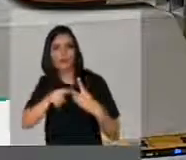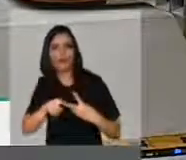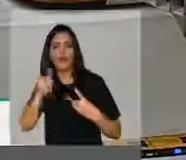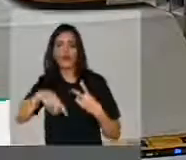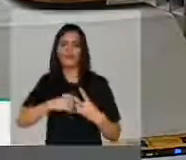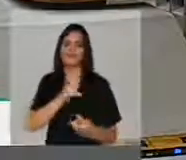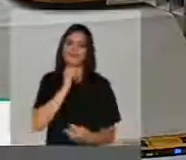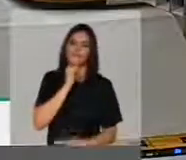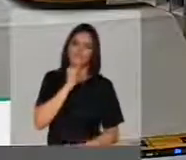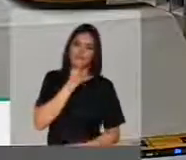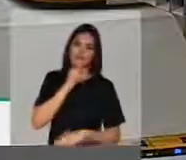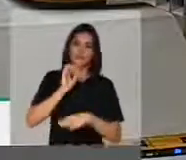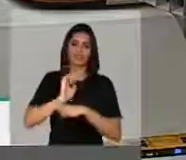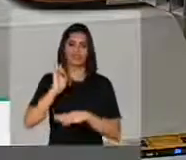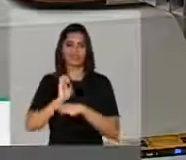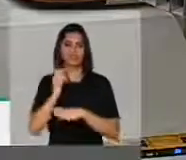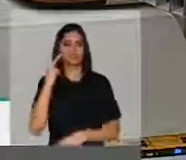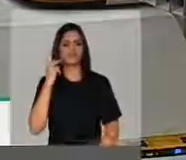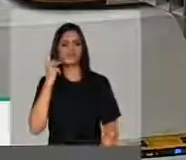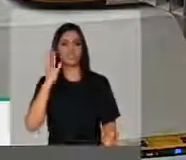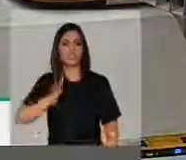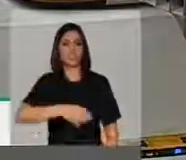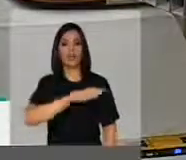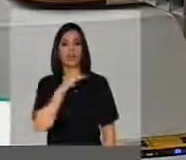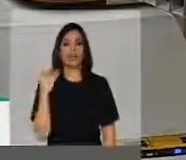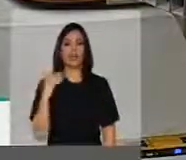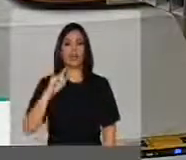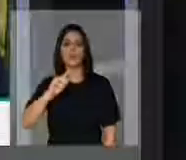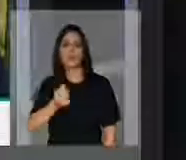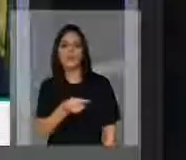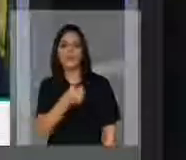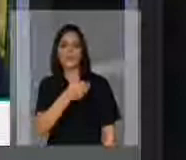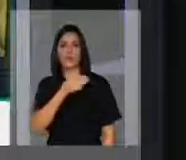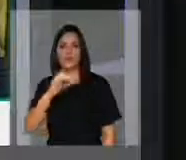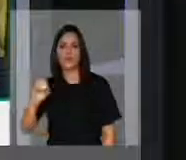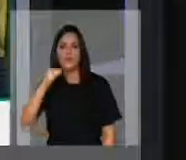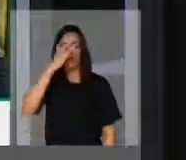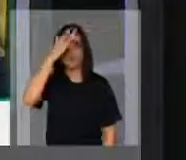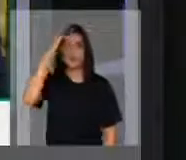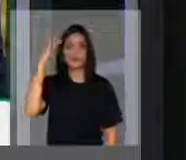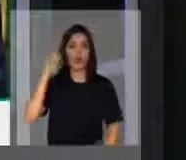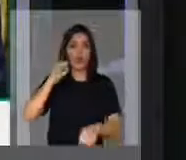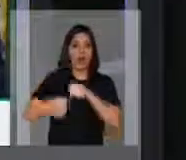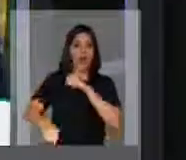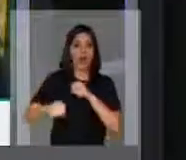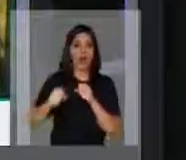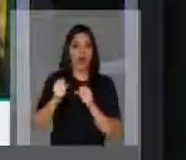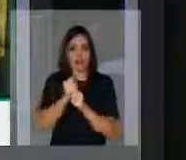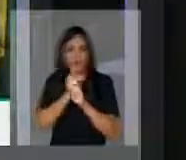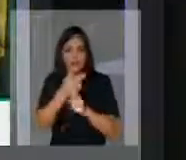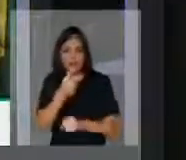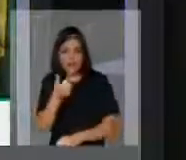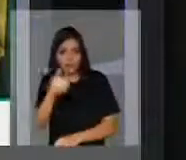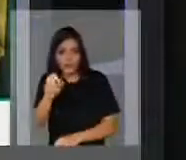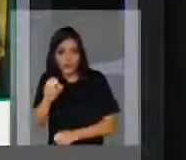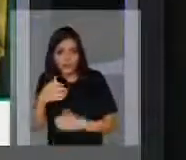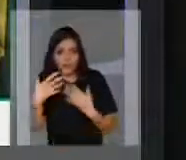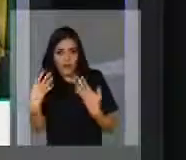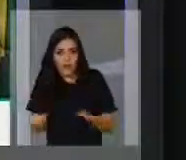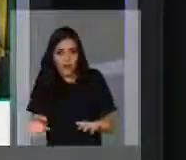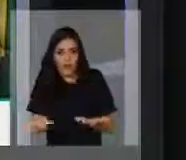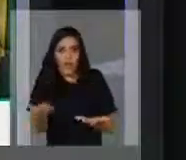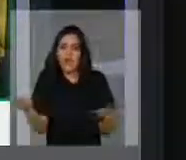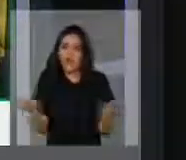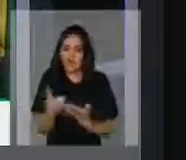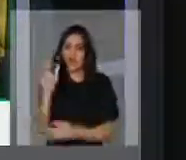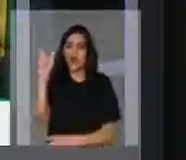Infelizmente, no meu estado, onde já morreram este ano mais de 1.100 pessoas assassinadas. Muito obrigado, deputado Coronel Fraga. Vossa Excelência tem